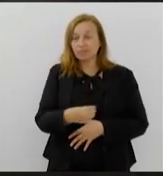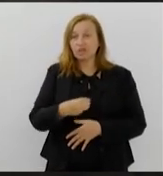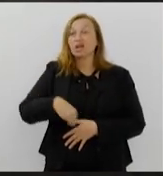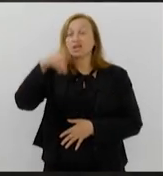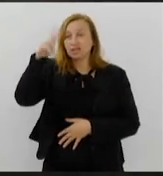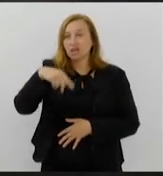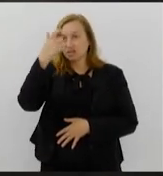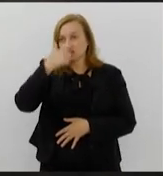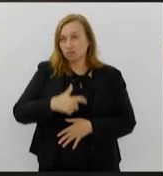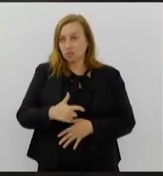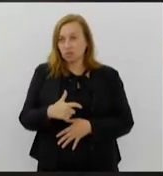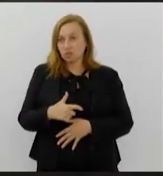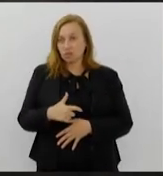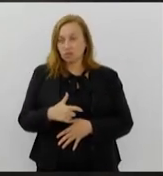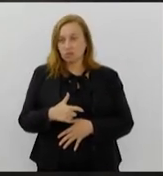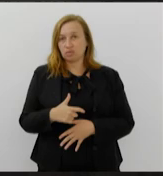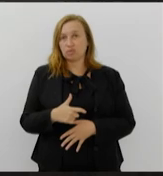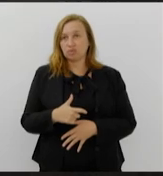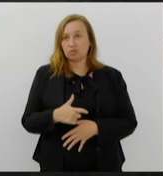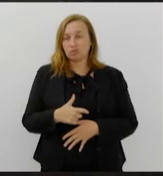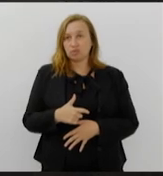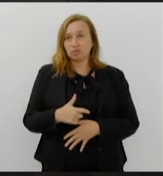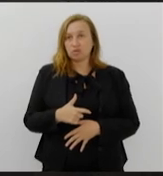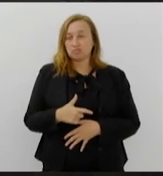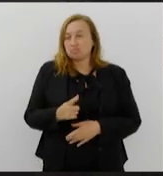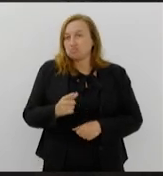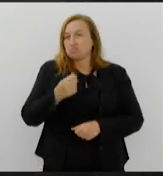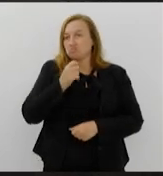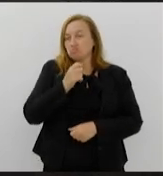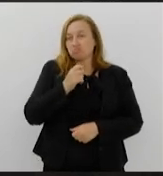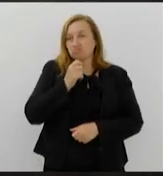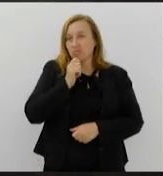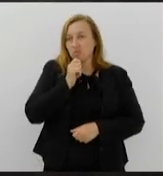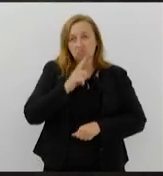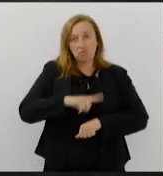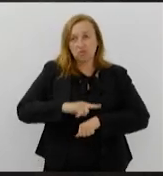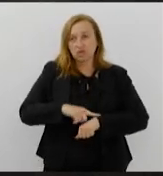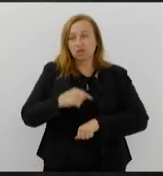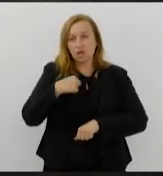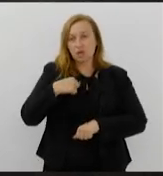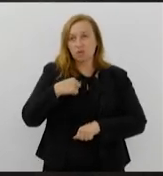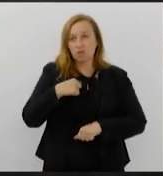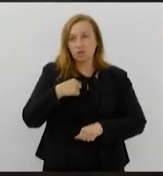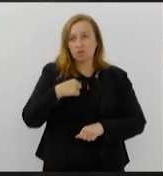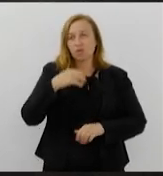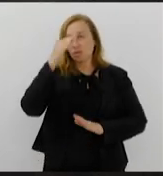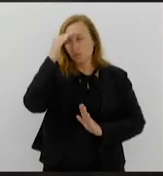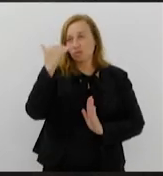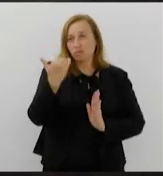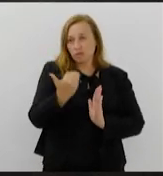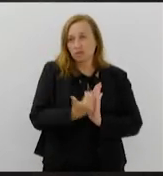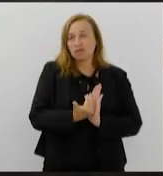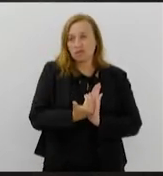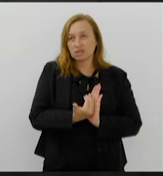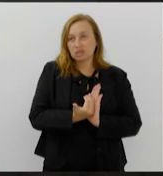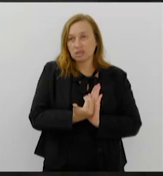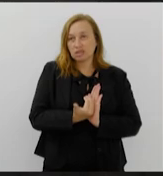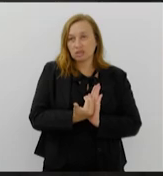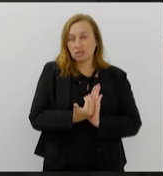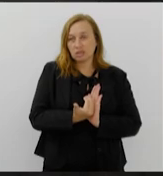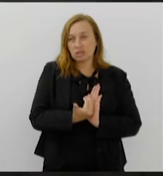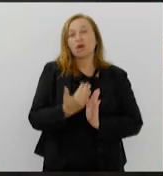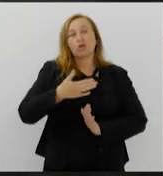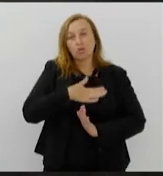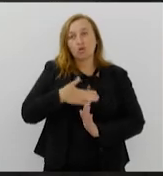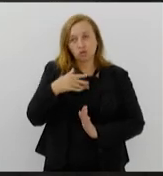sou, subserviente na minha vida em ocasião nenhuma, que eu cumpriria a missão, né? Gosto dele na pessoa física, isso não é escondido